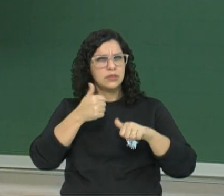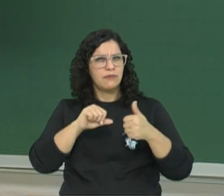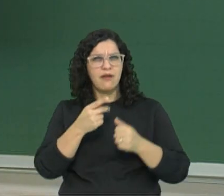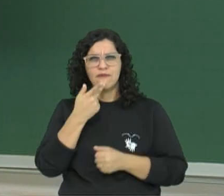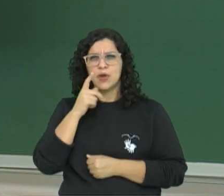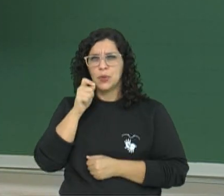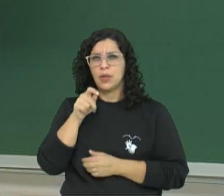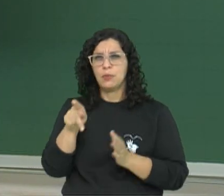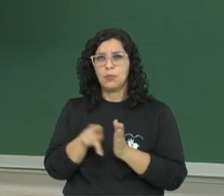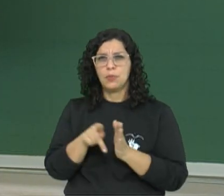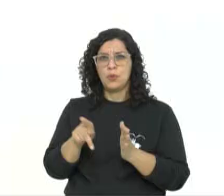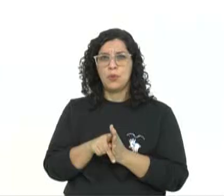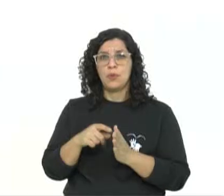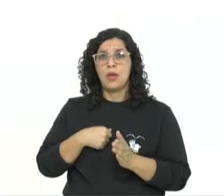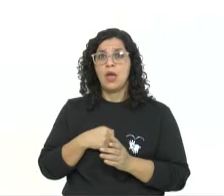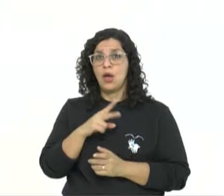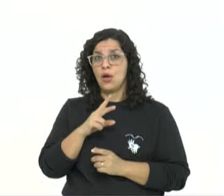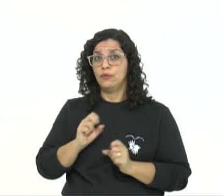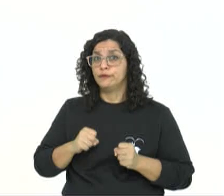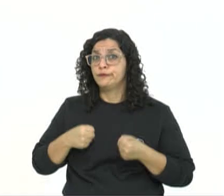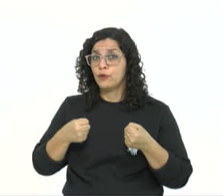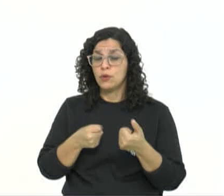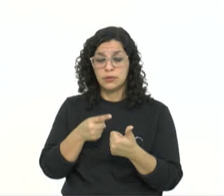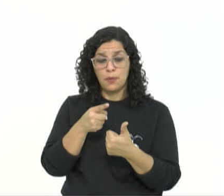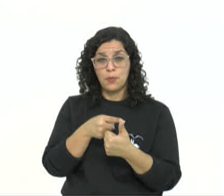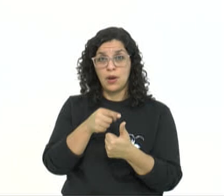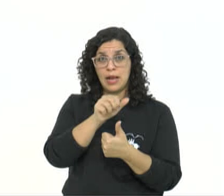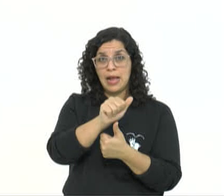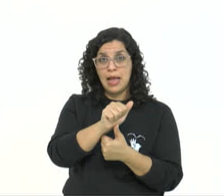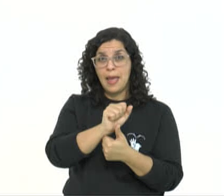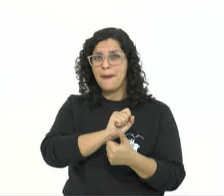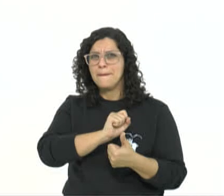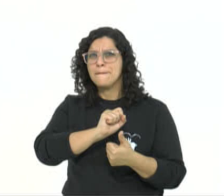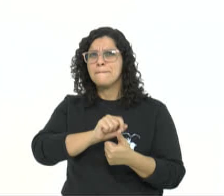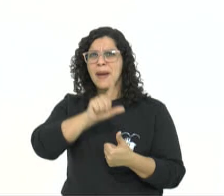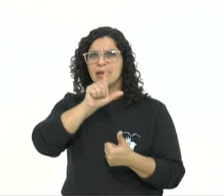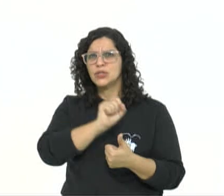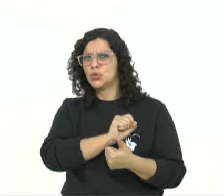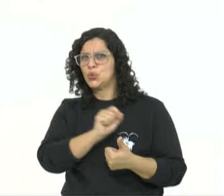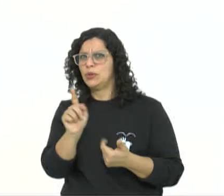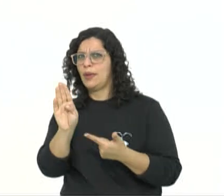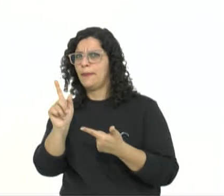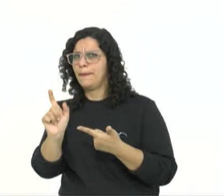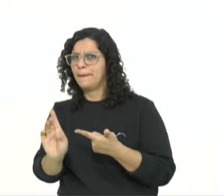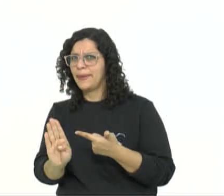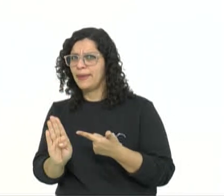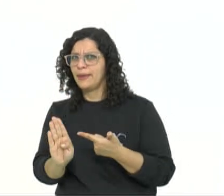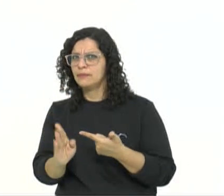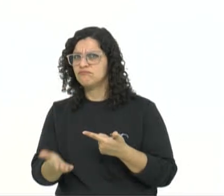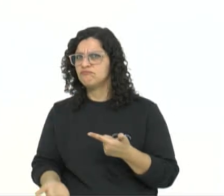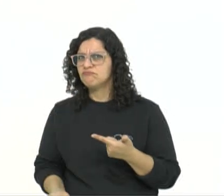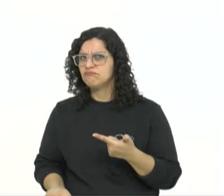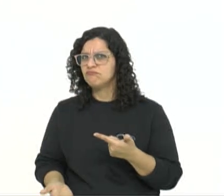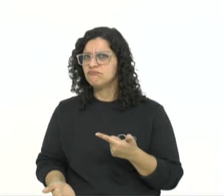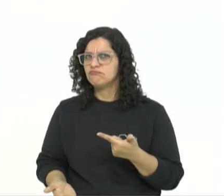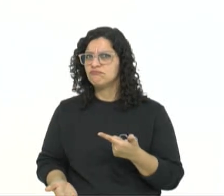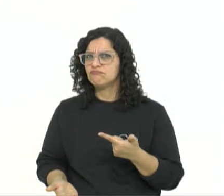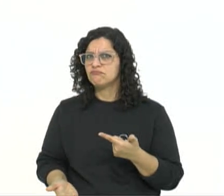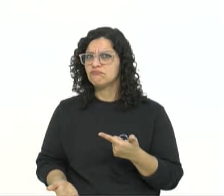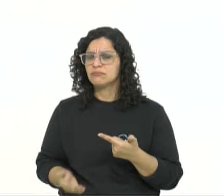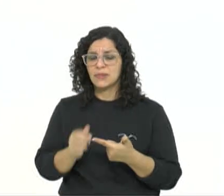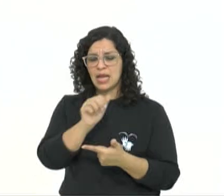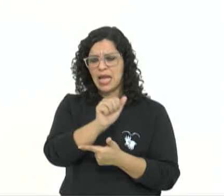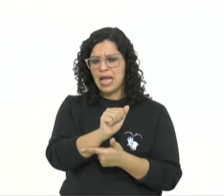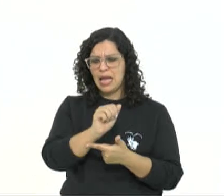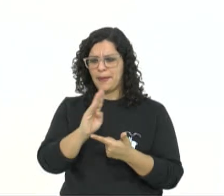item fala o seguinte, a intensidade da força do polegar sobre A é maior do que do indicador sobre B. Ou seja, aqui ele